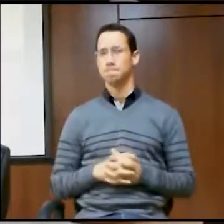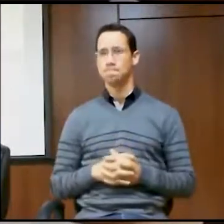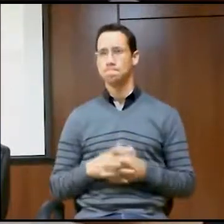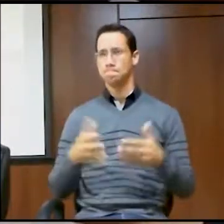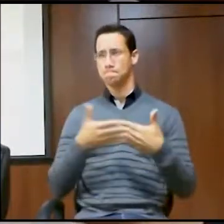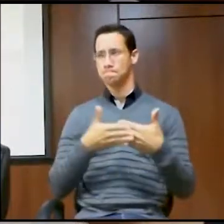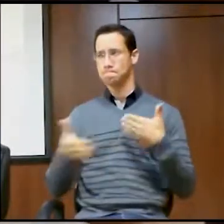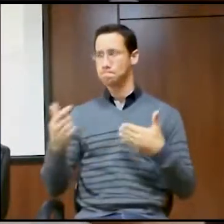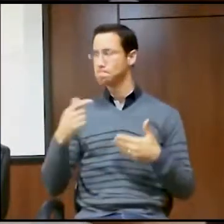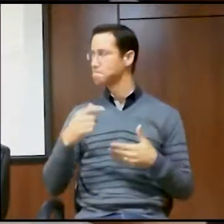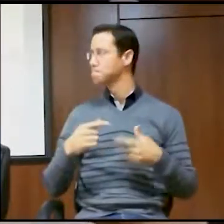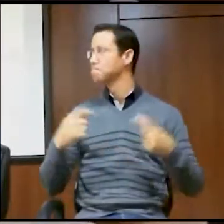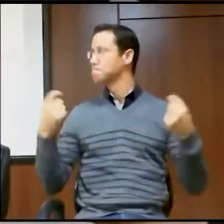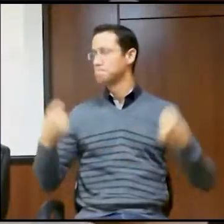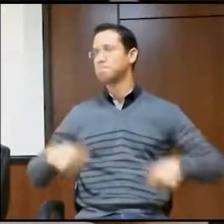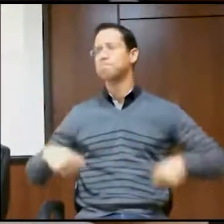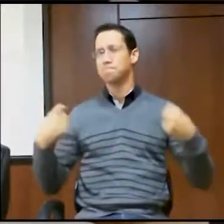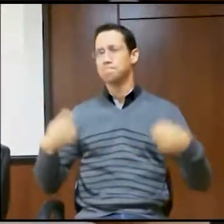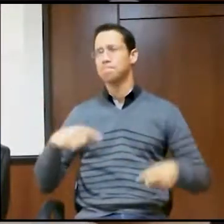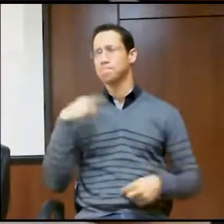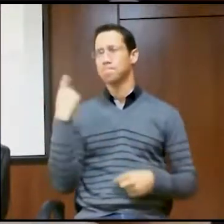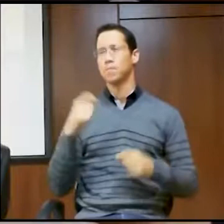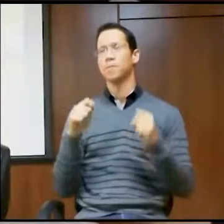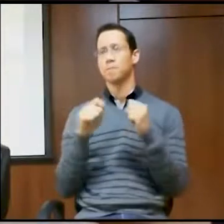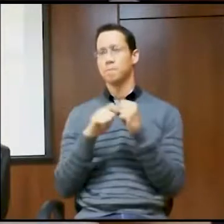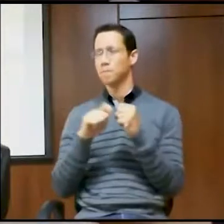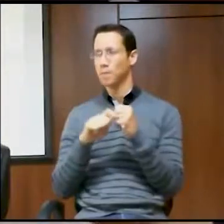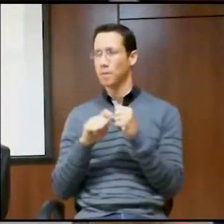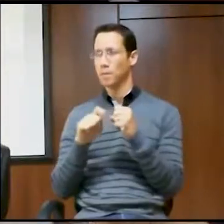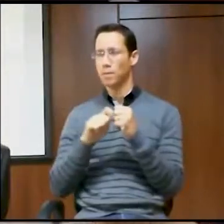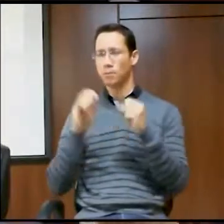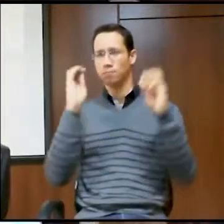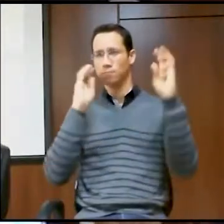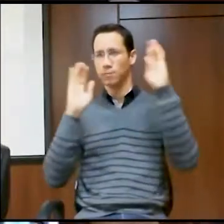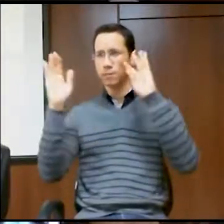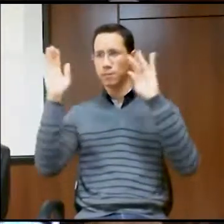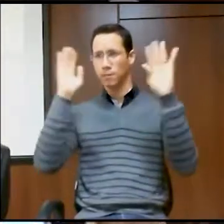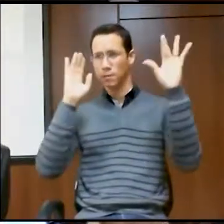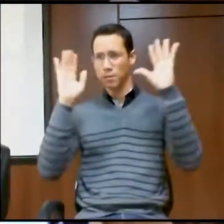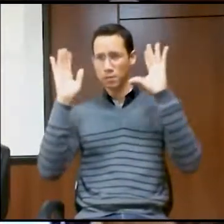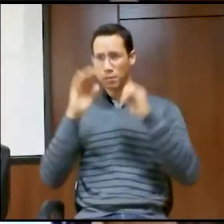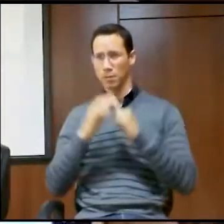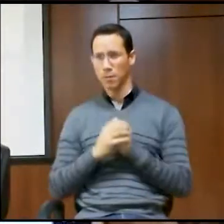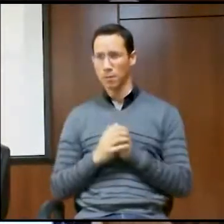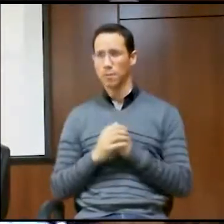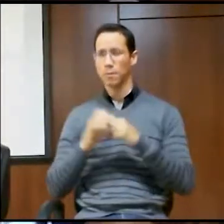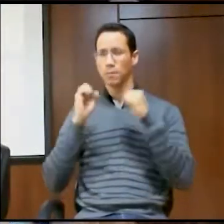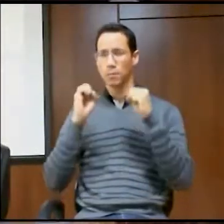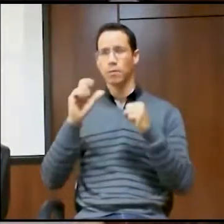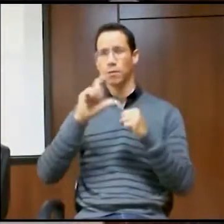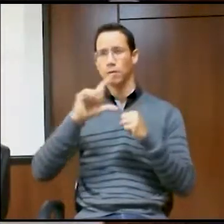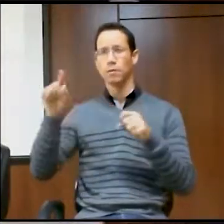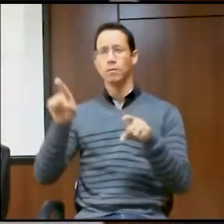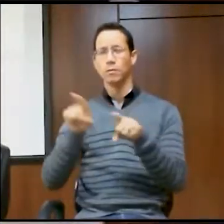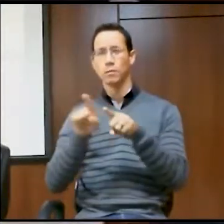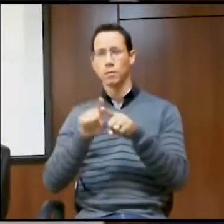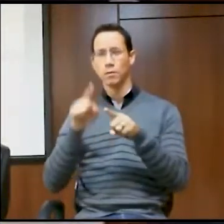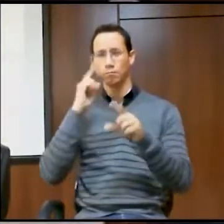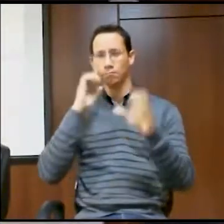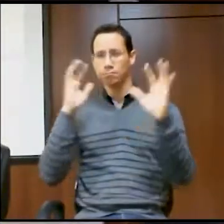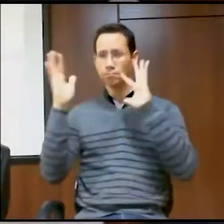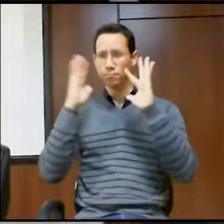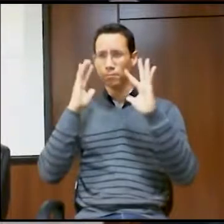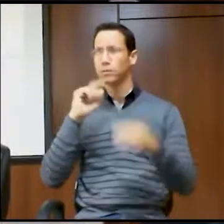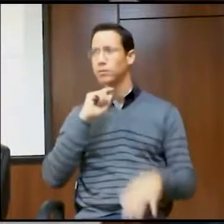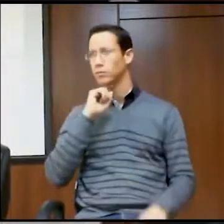Então é necessário, né, que a gente faça, de fato, essas reflexões e que a gente possa sair também com alguns encaminhamentos. Pena que eu não